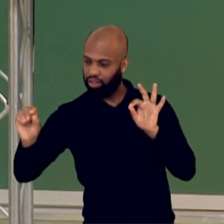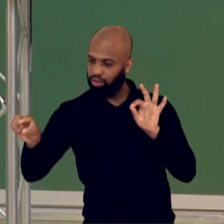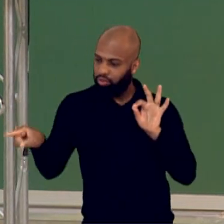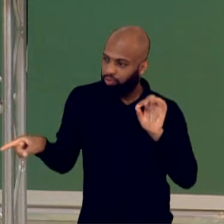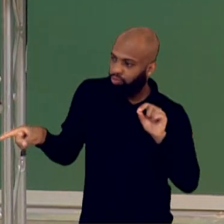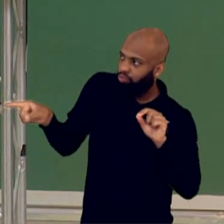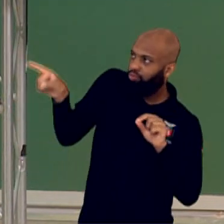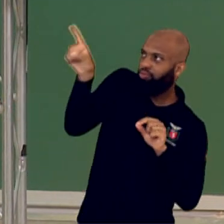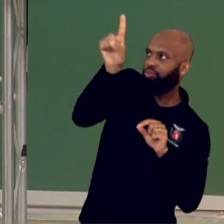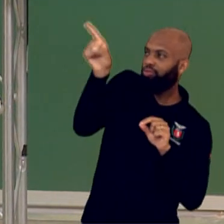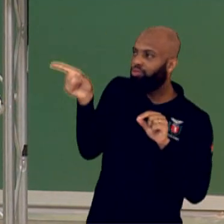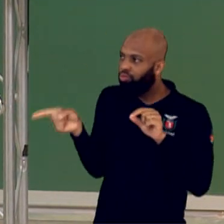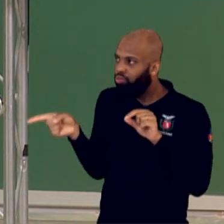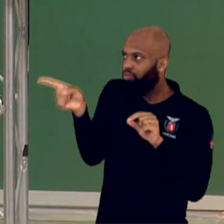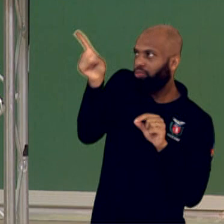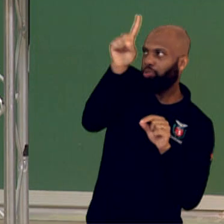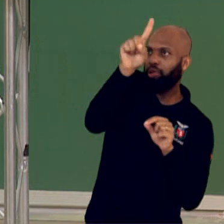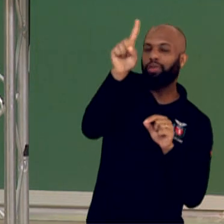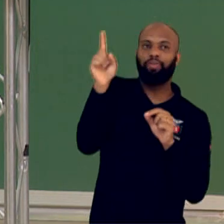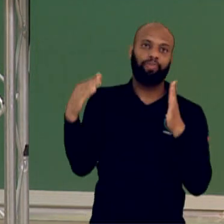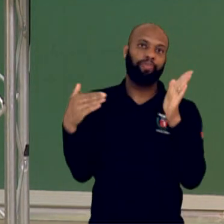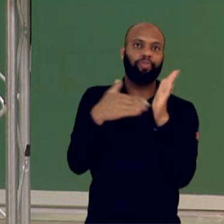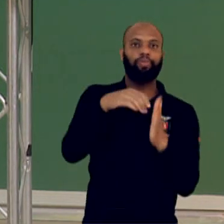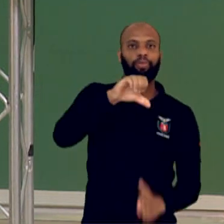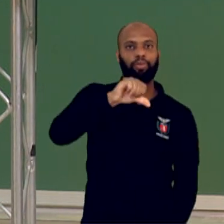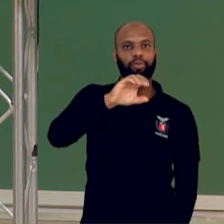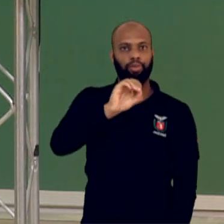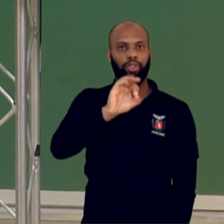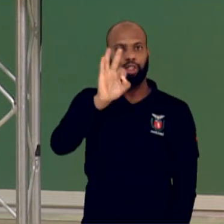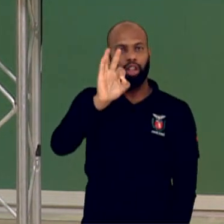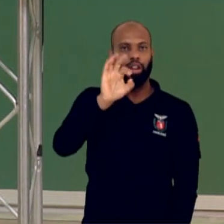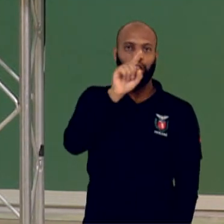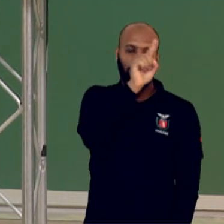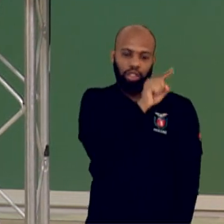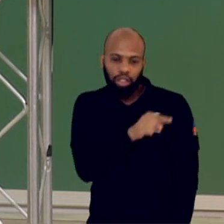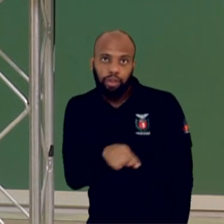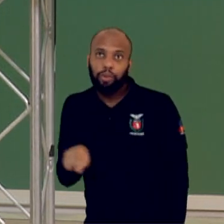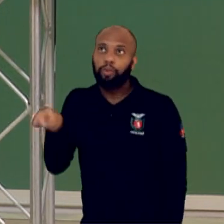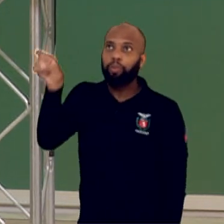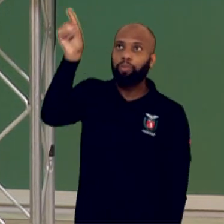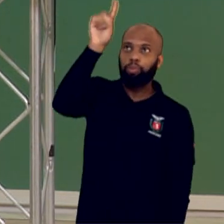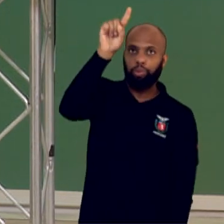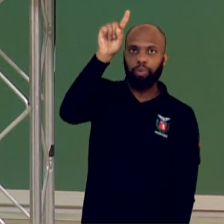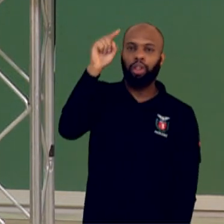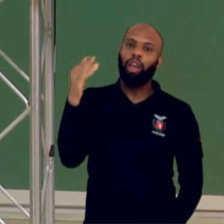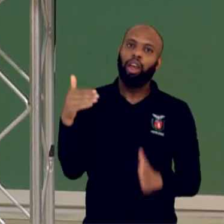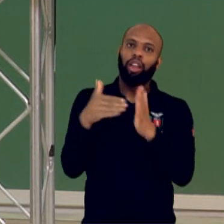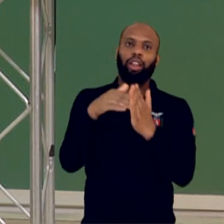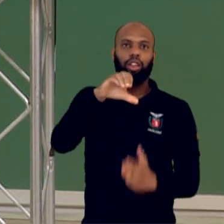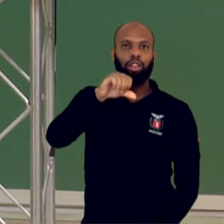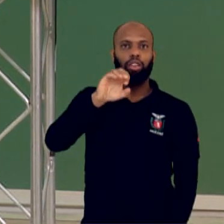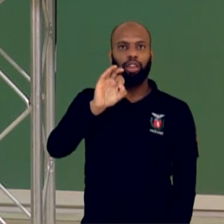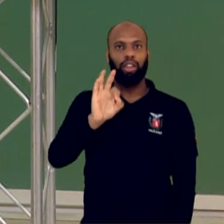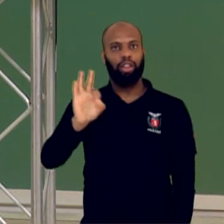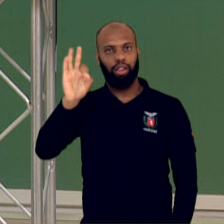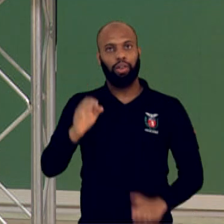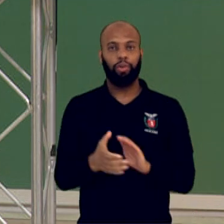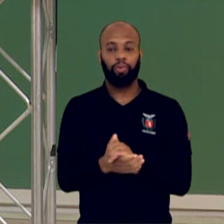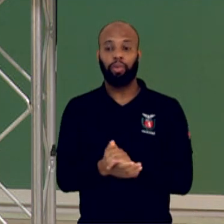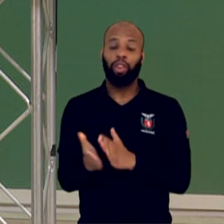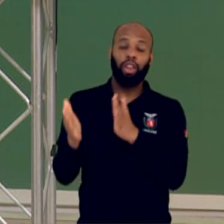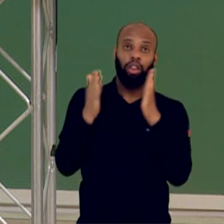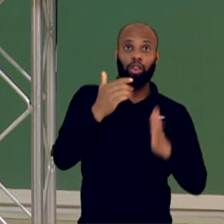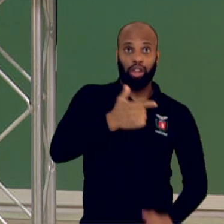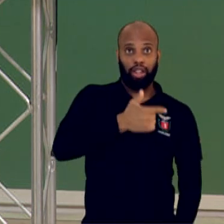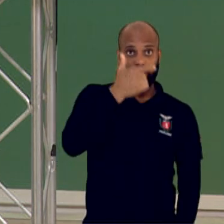sentido anti-horário, o sentido contrário ao ponteiro do relógio. Segundo quadrante é o quadrante que abrange